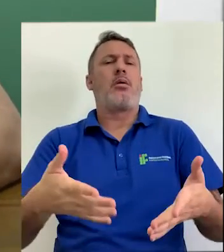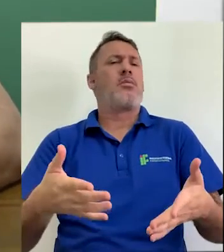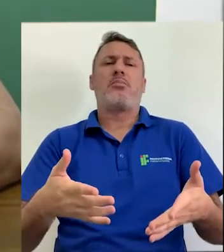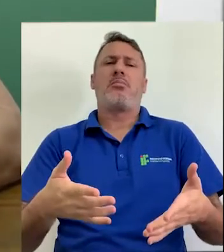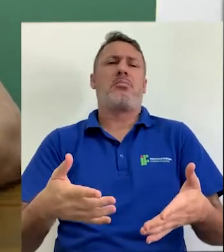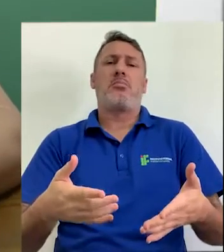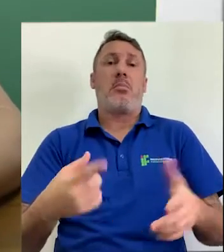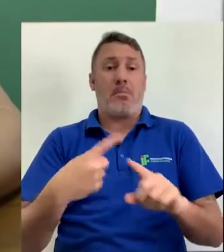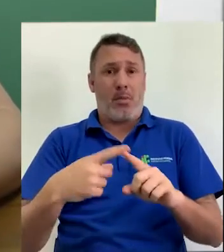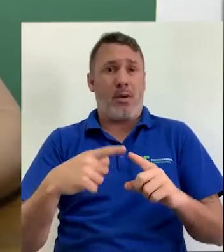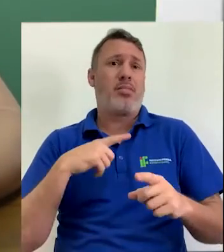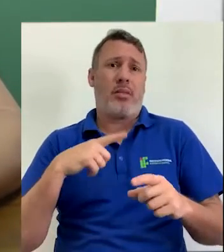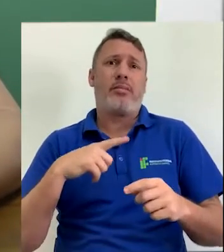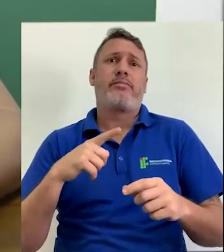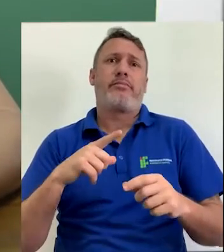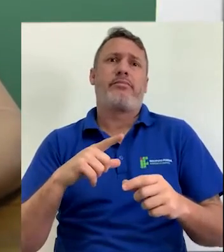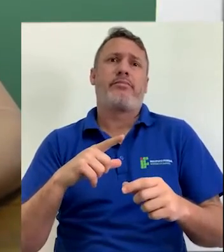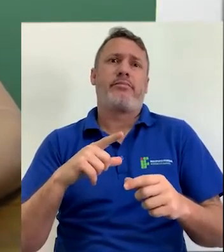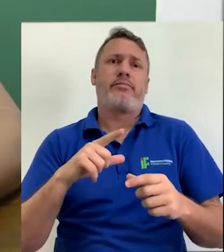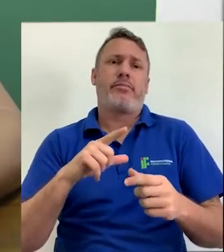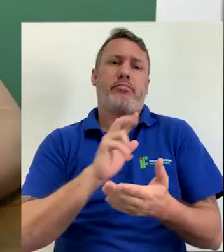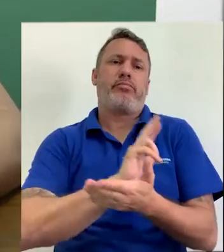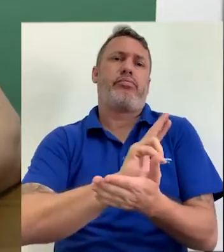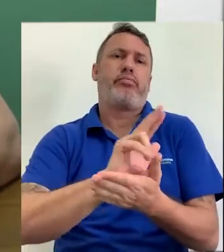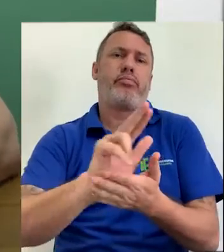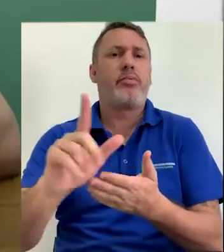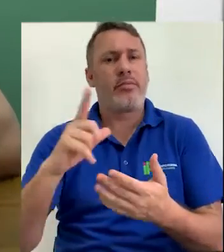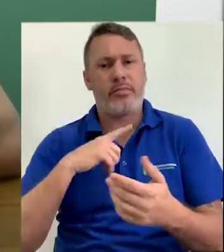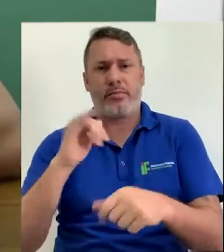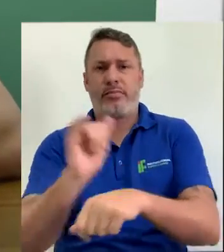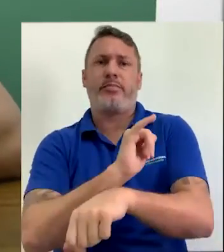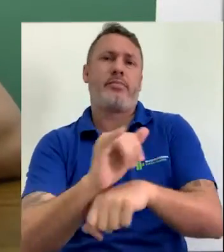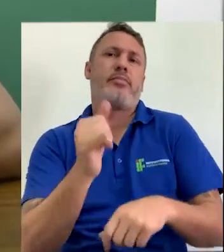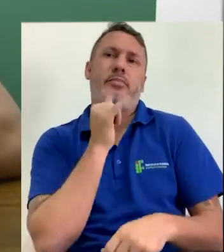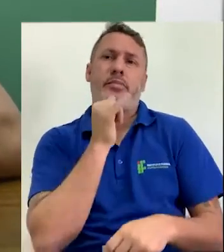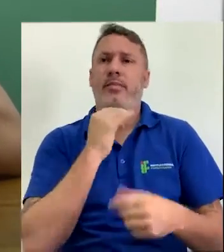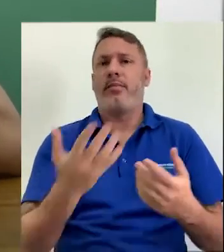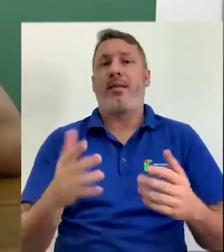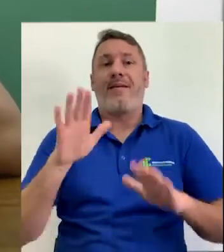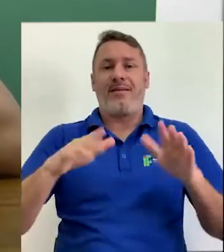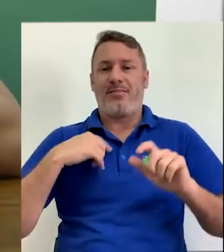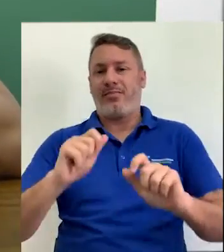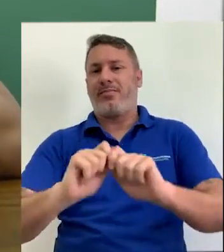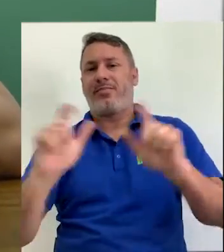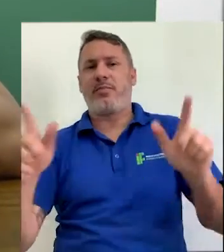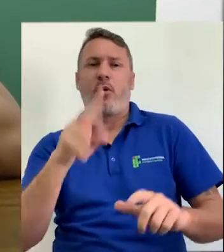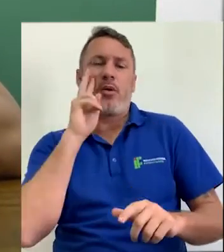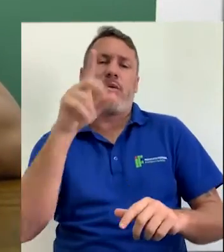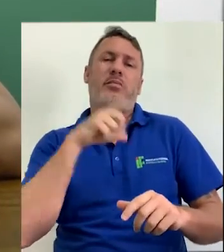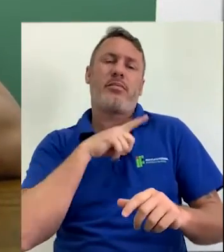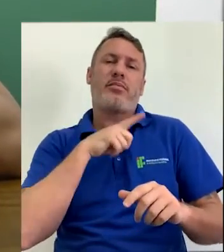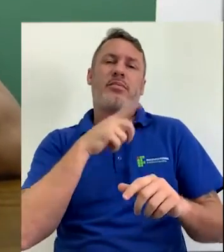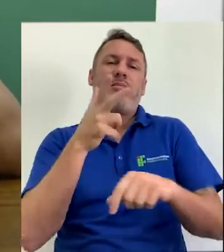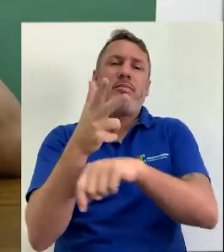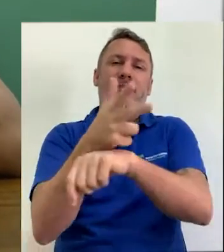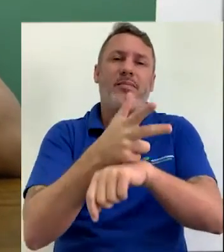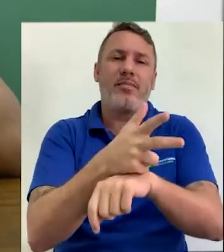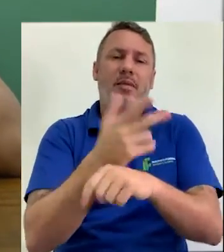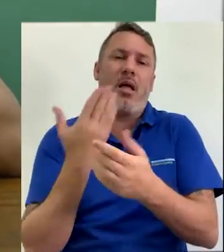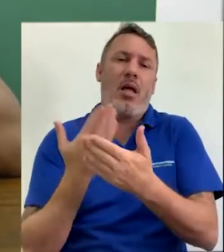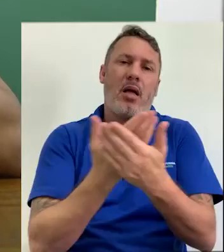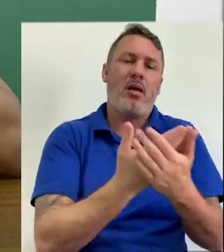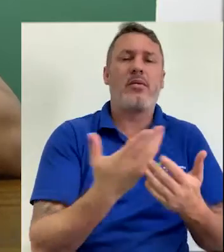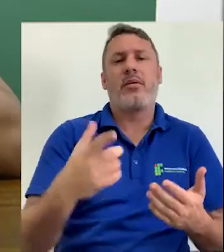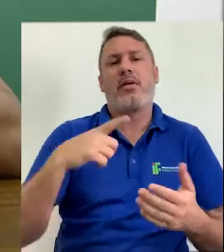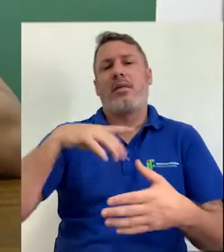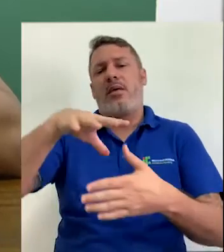oferta é muito grande. Pode chegar links, videoaulas, textos